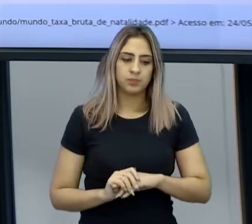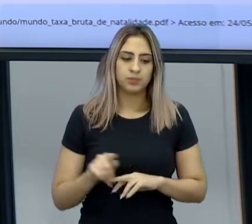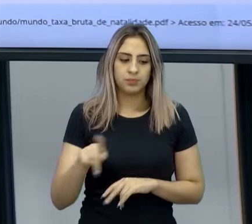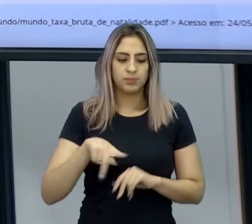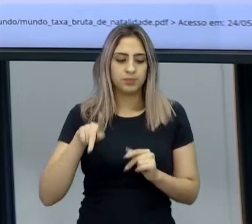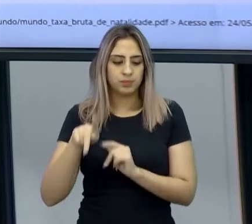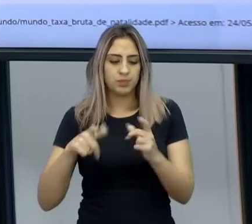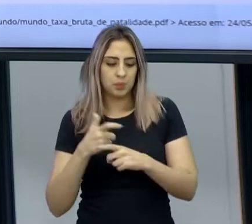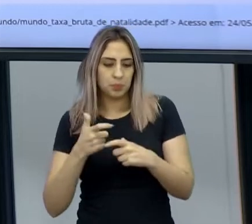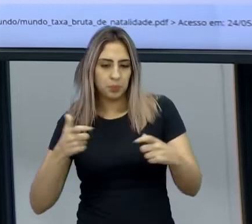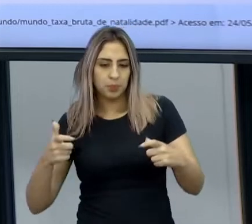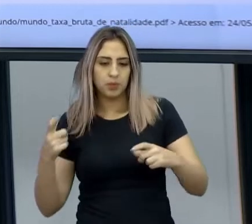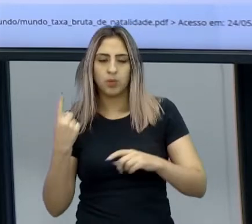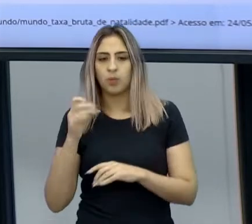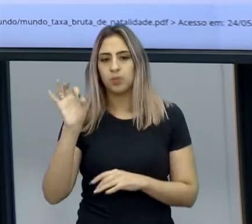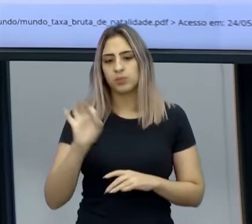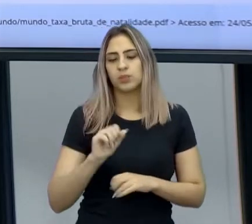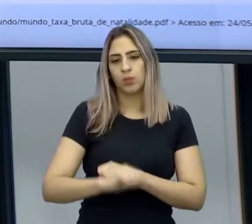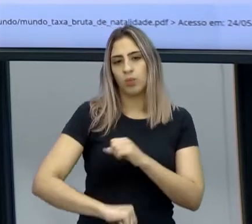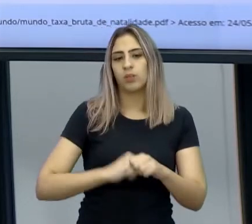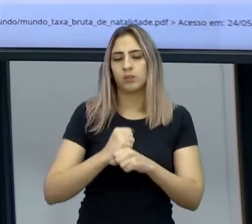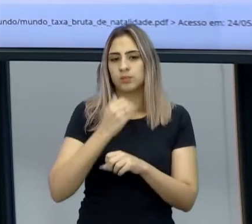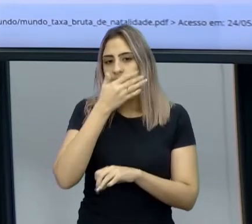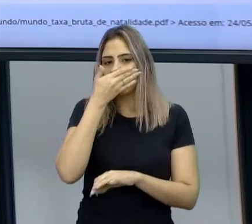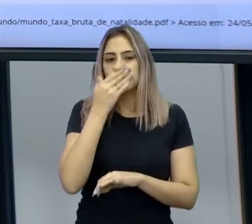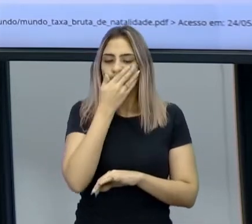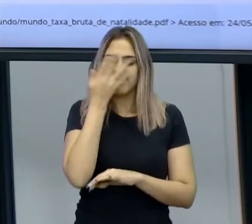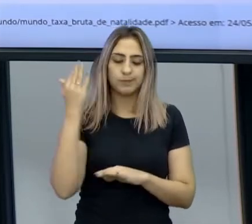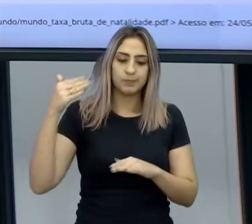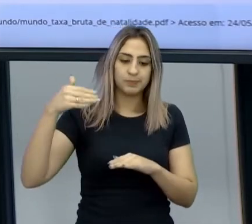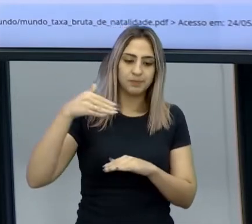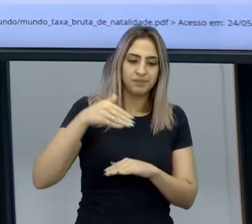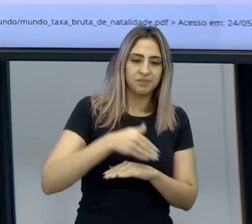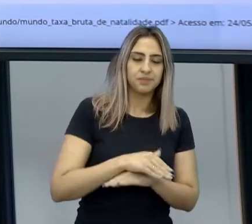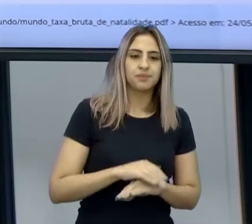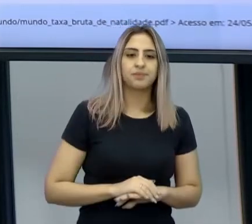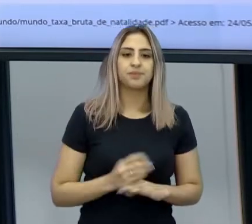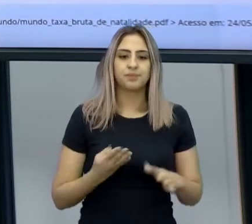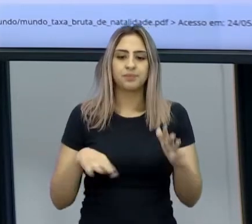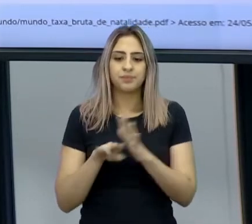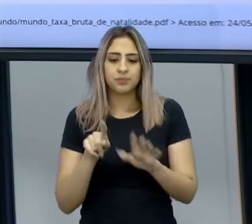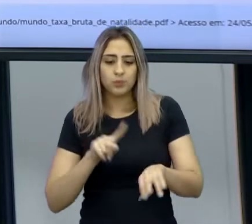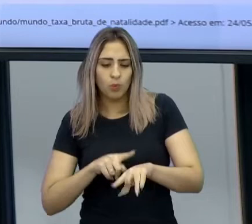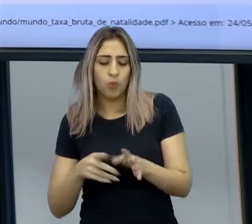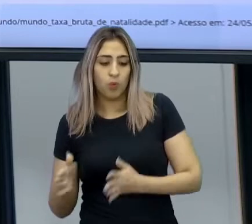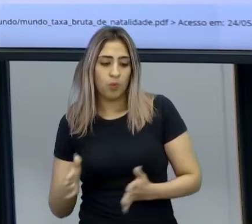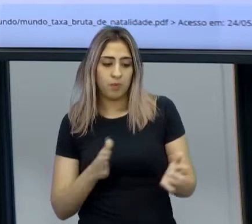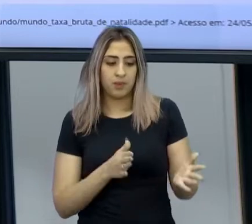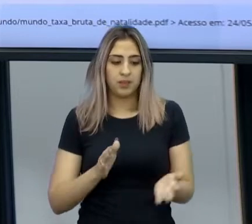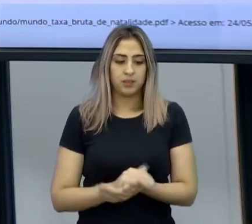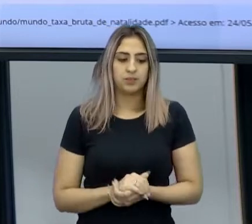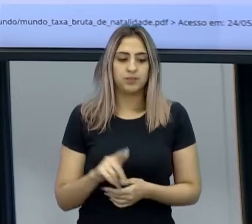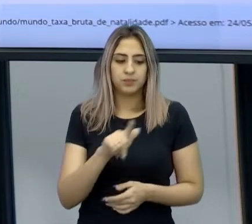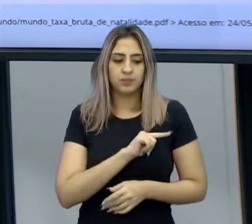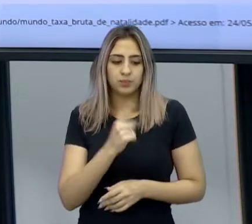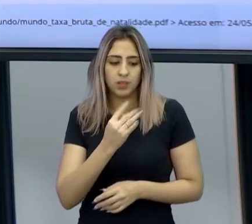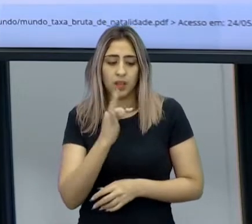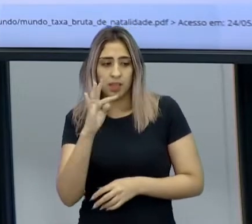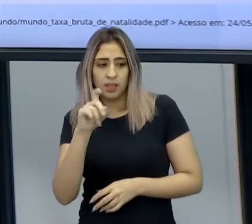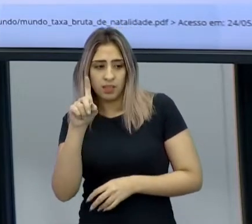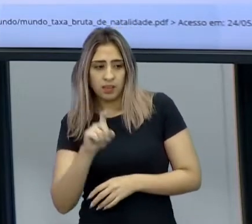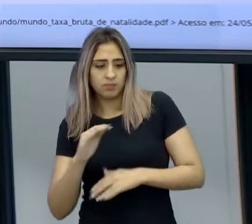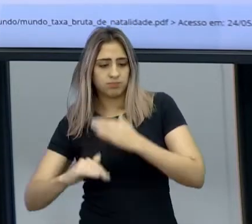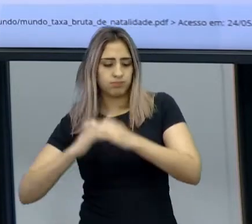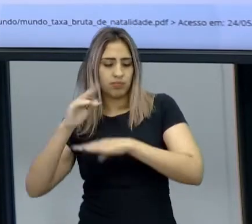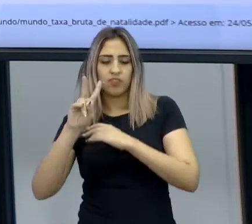população aumenta em torno de 1% ao ano em queda, né? Ou seja, vai chegar um momento que vai ter uma taxa de